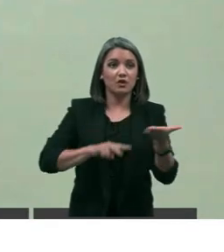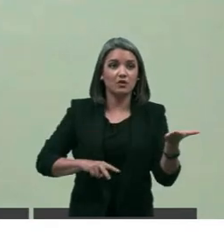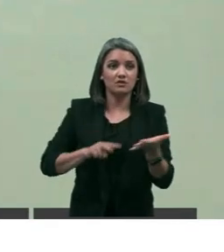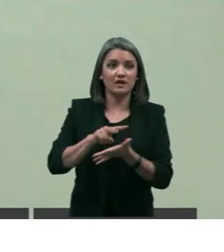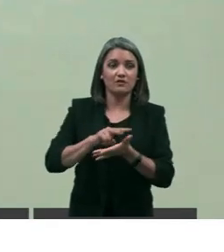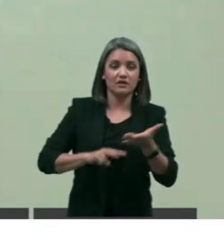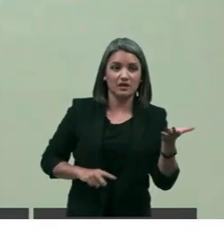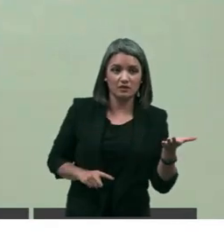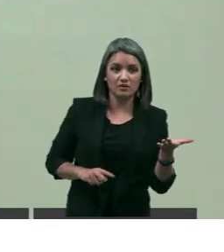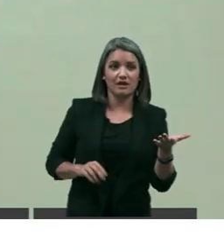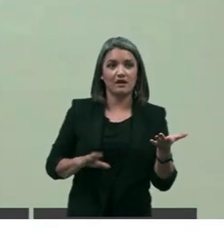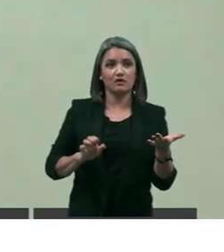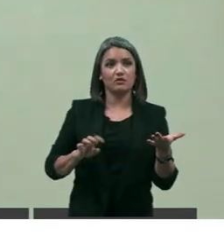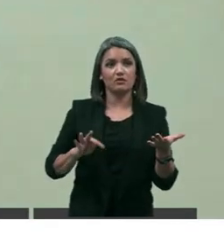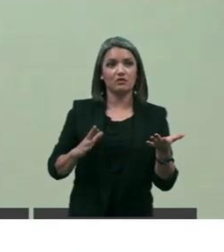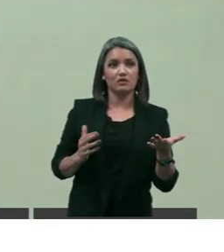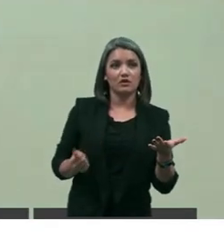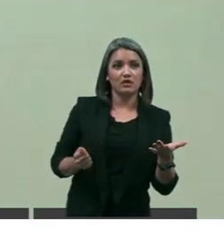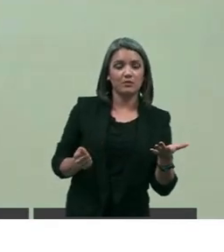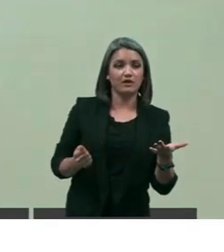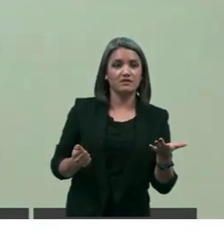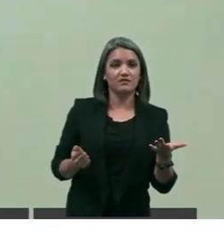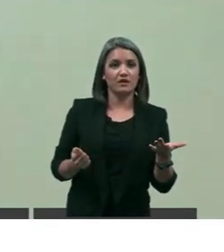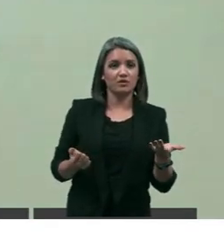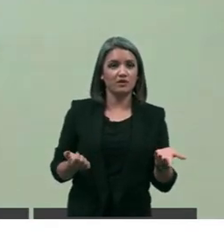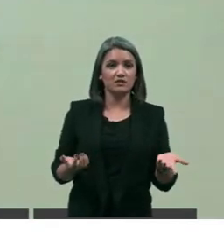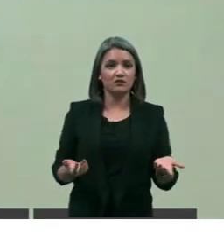entender do que se trata, senhora presidente.